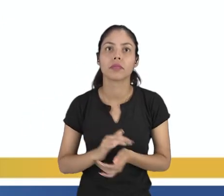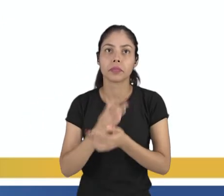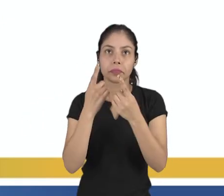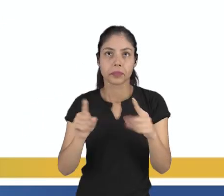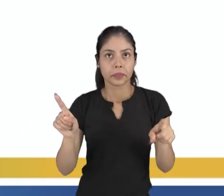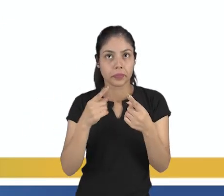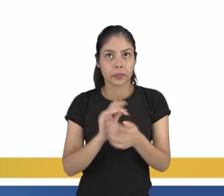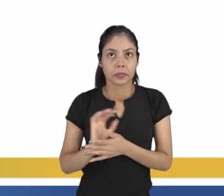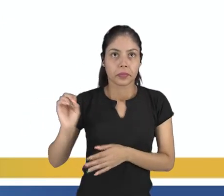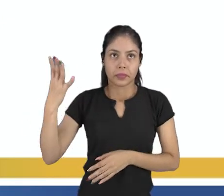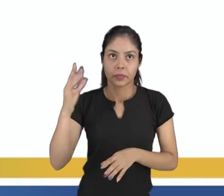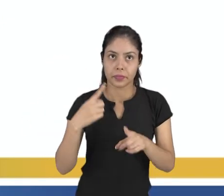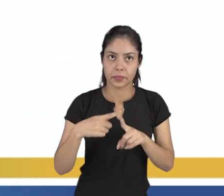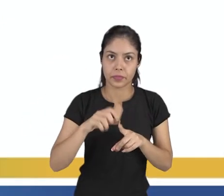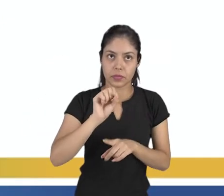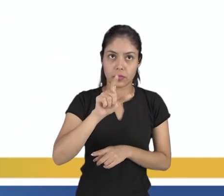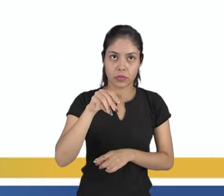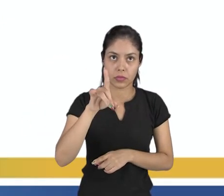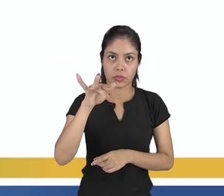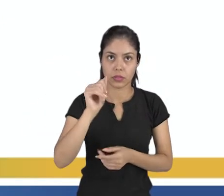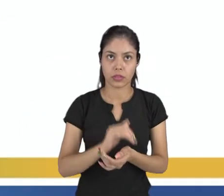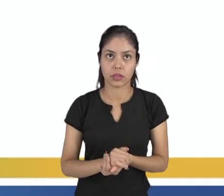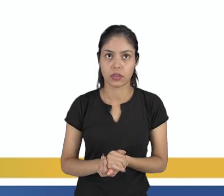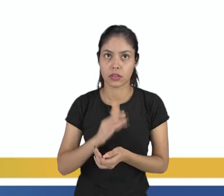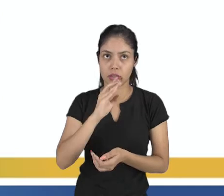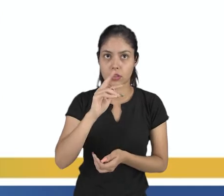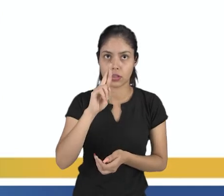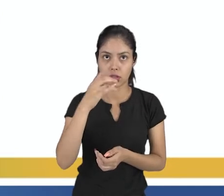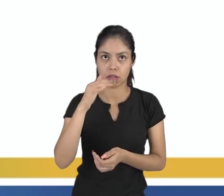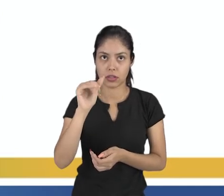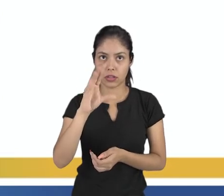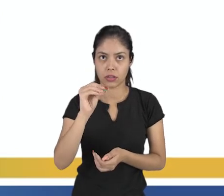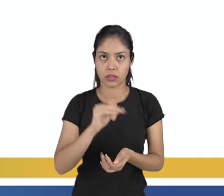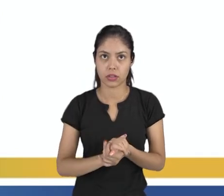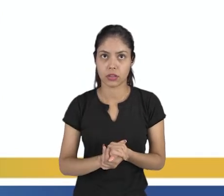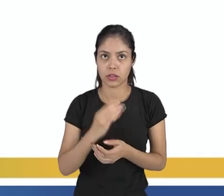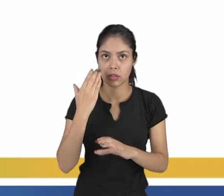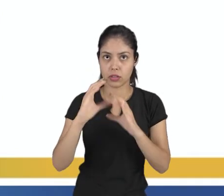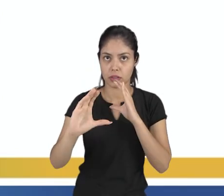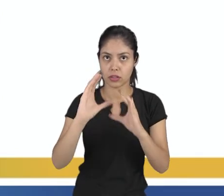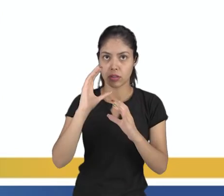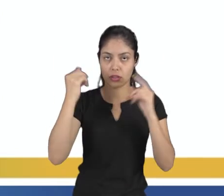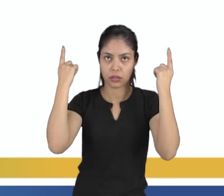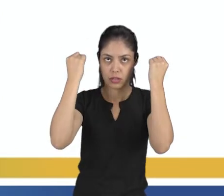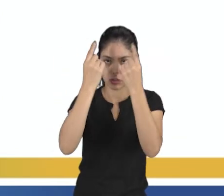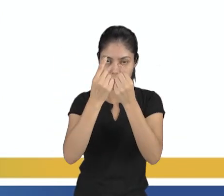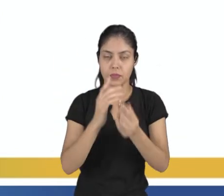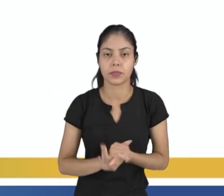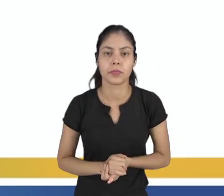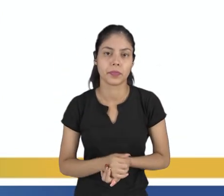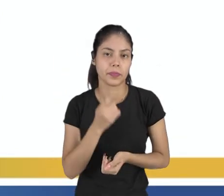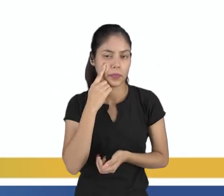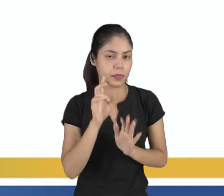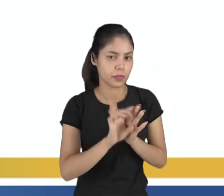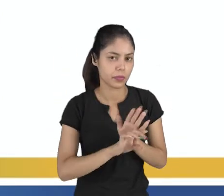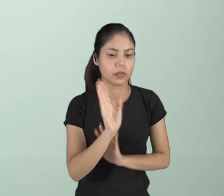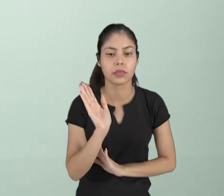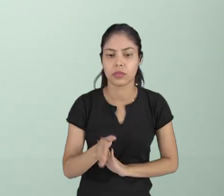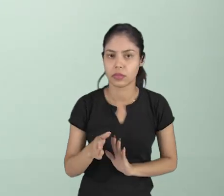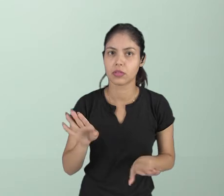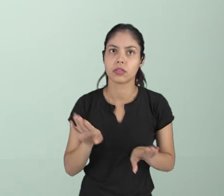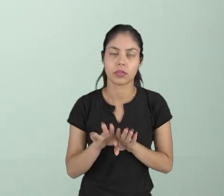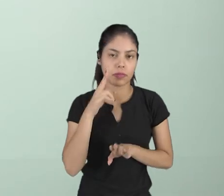música. Isso aconteceu por causa da salmódia, do cantochão e do canto gregoriano. São conteúdos que vocês